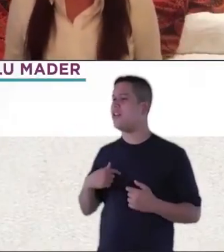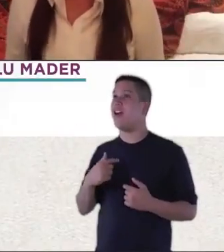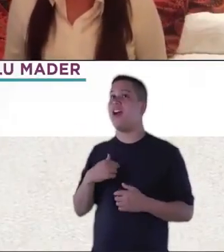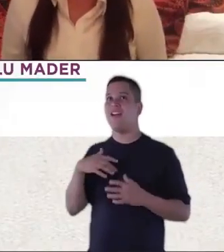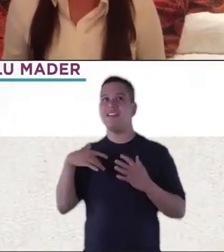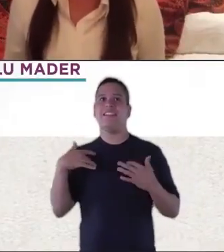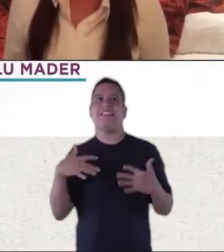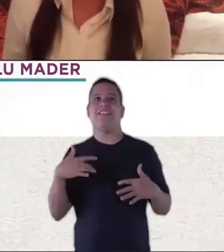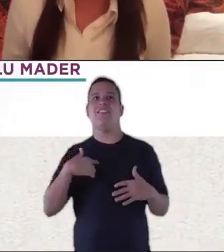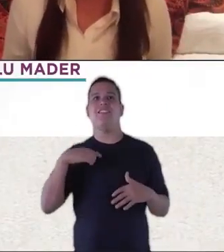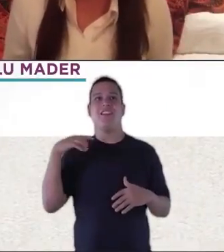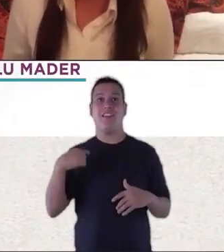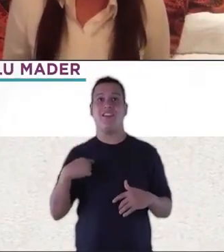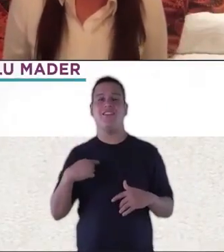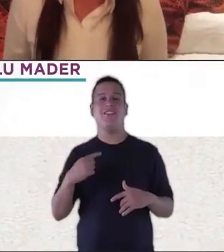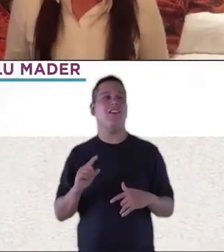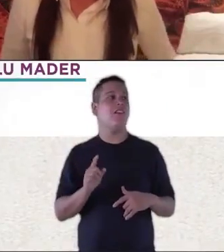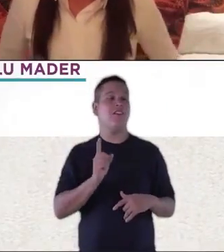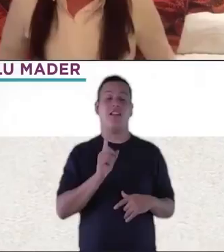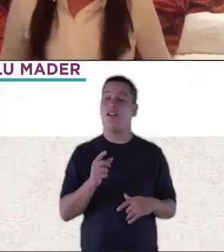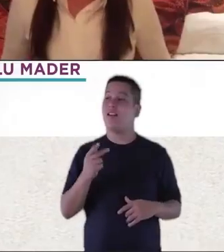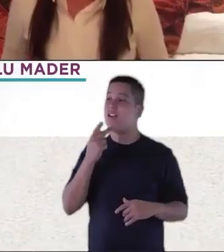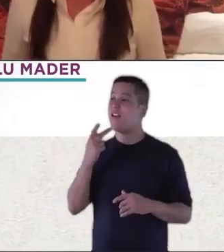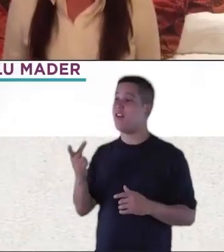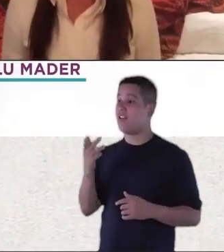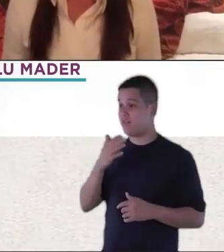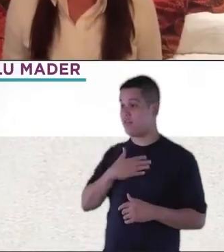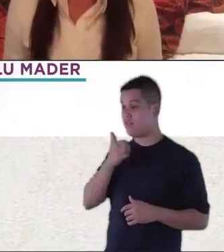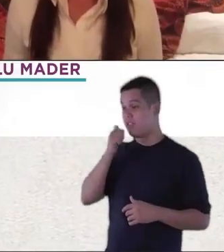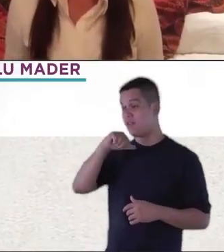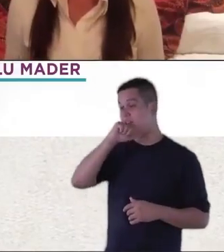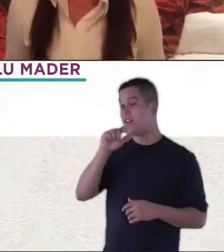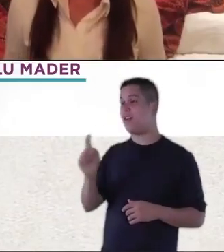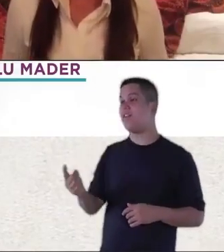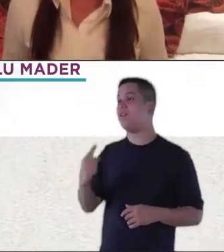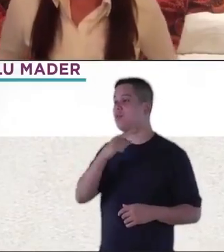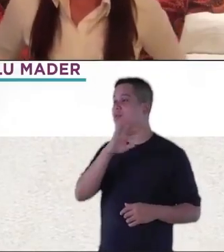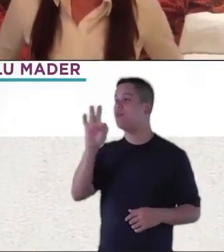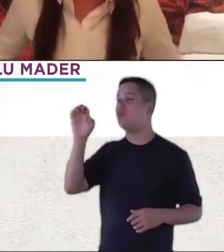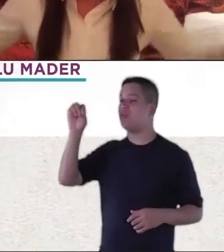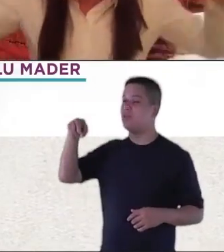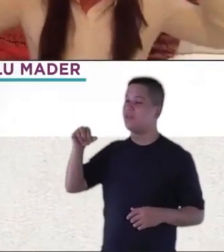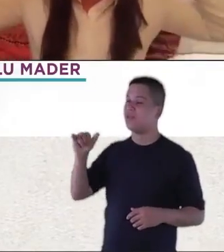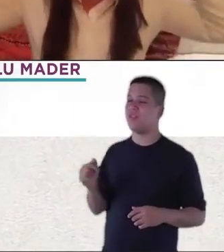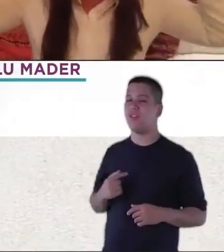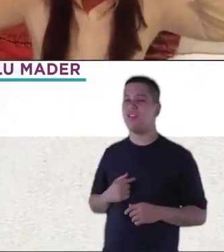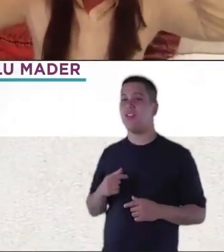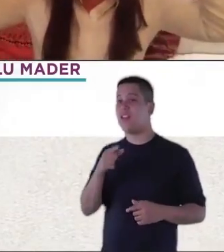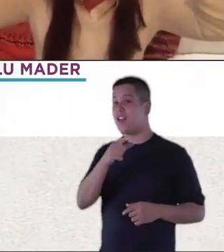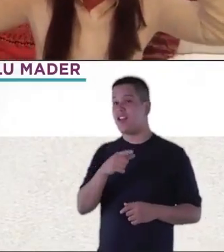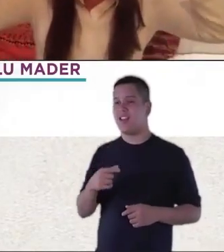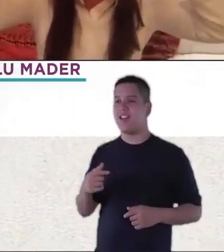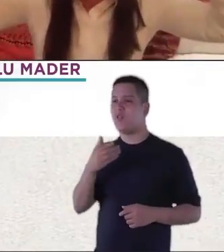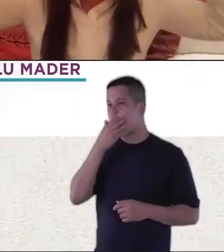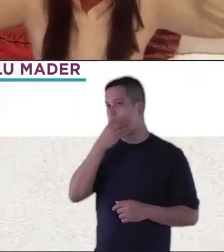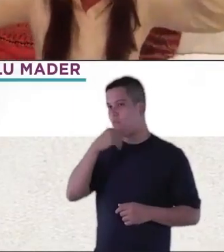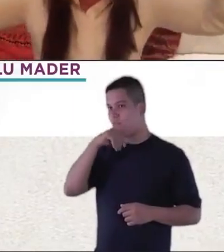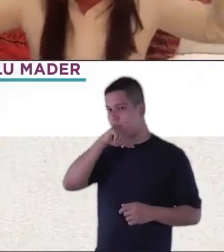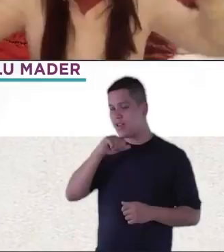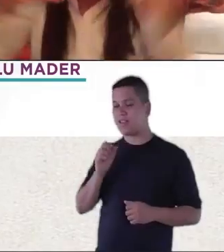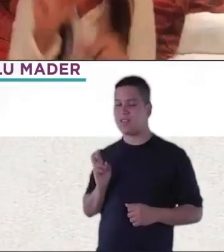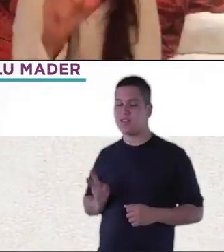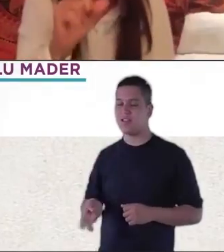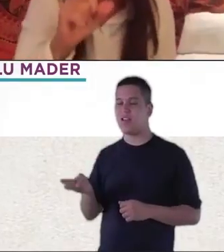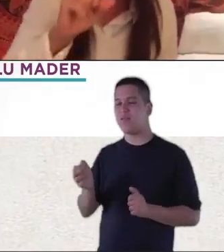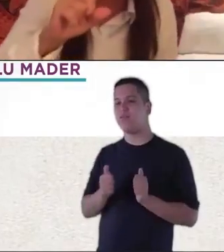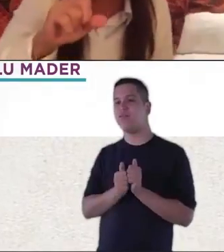Tony. Então, quer dizer, não tem erro, ele está muito presente na vida dos filhos. A literatura, ele não ficou aquele cara assim que ninguém